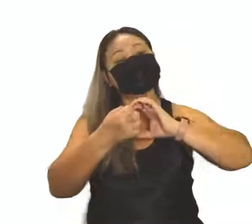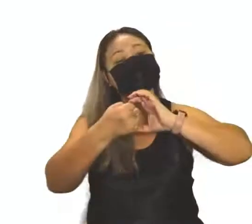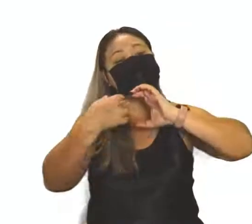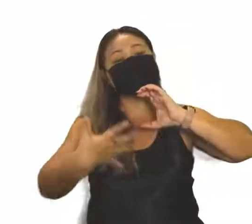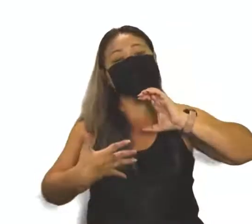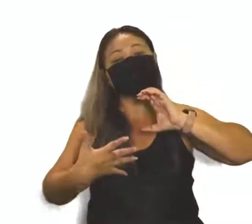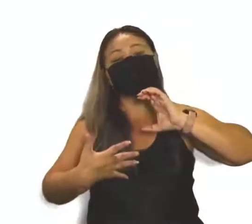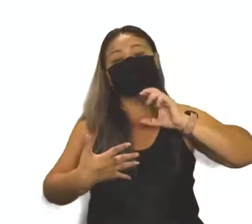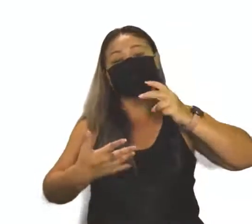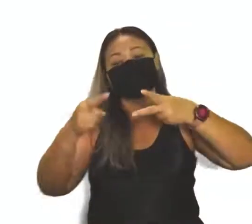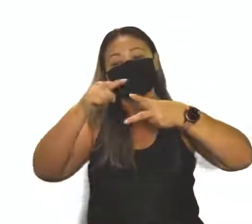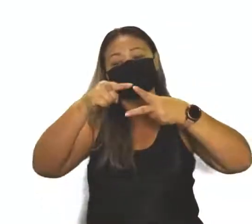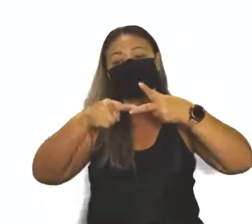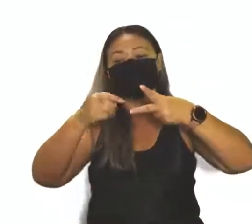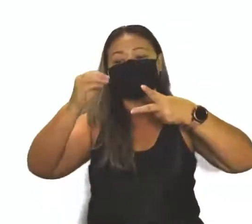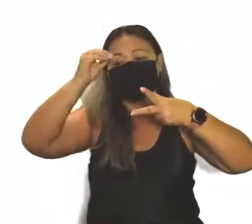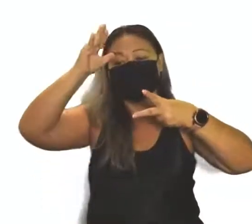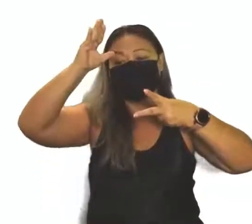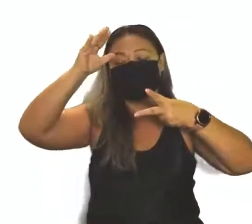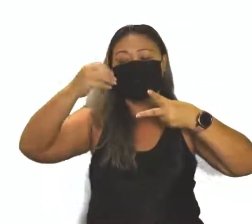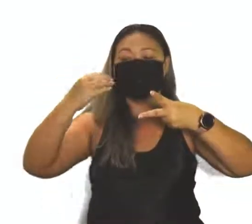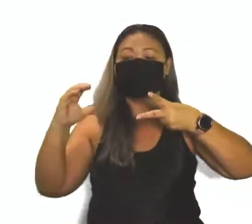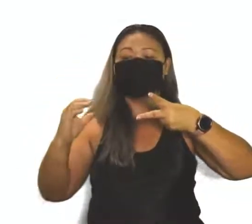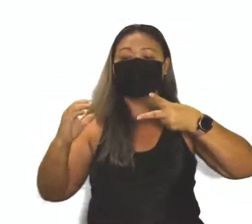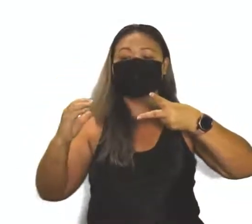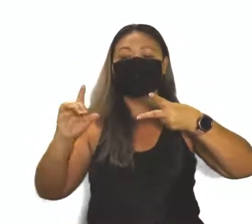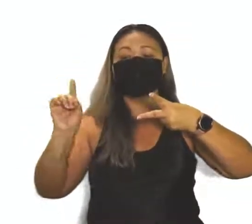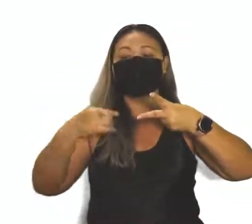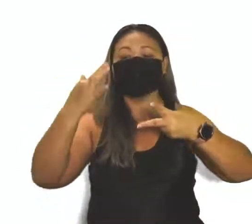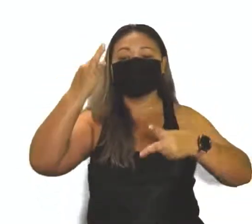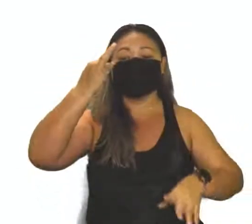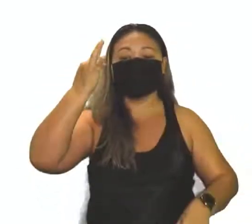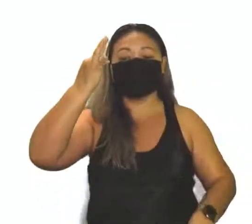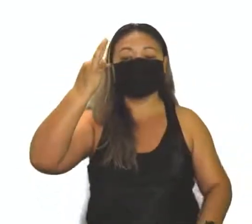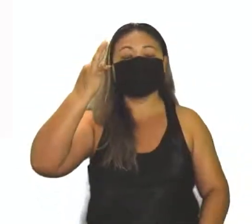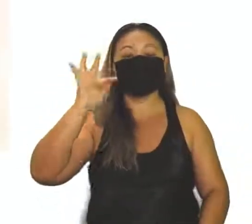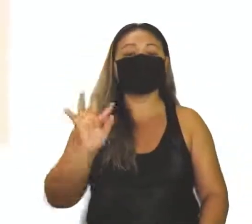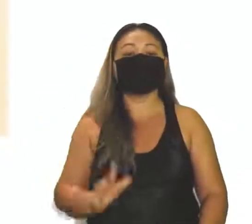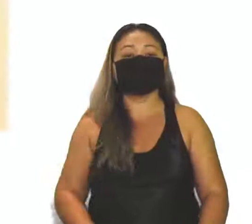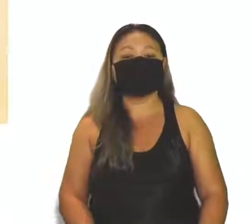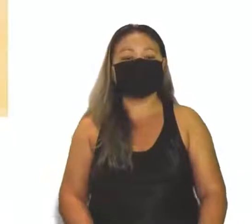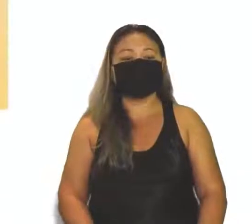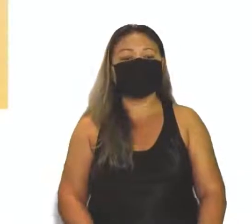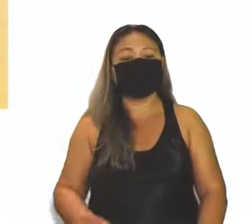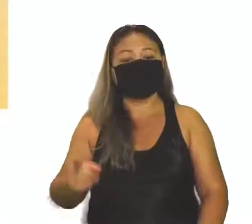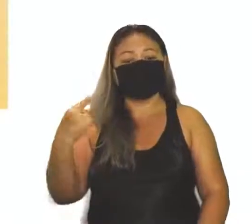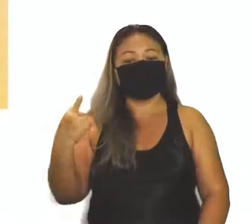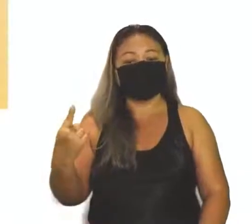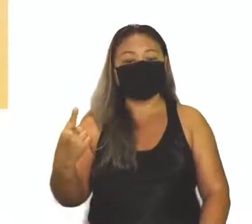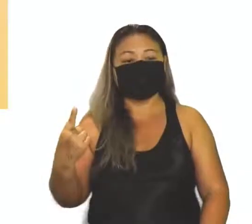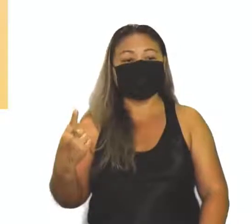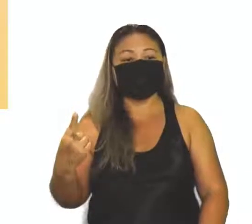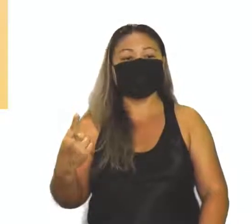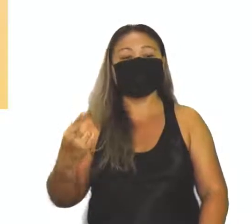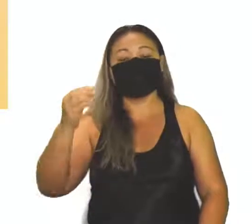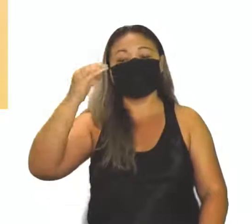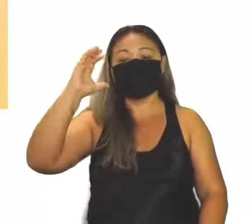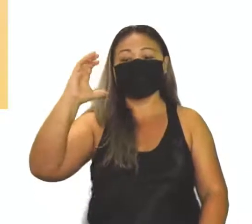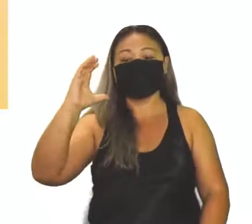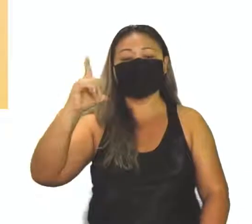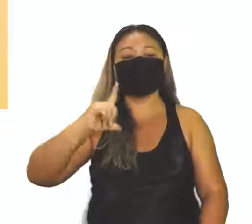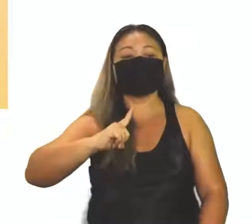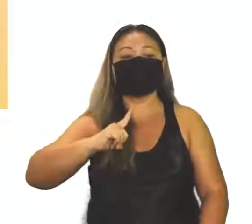Característica dos 2 conhecimentos, o científico e o filosófico, tá? Ó, no conhecimento